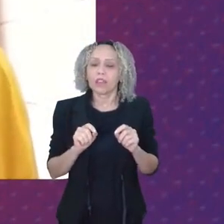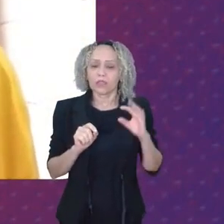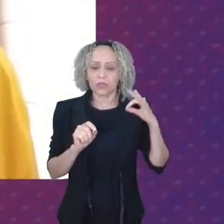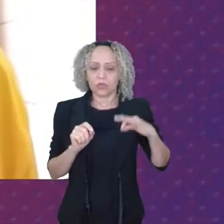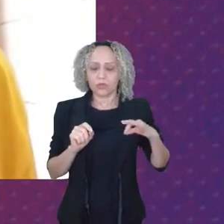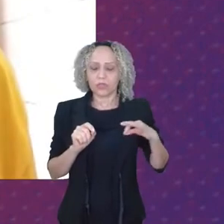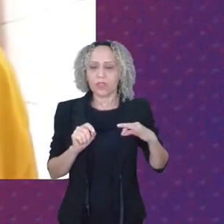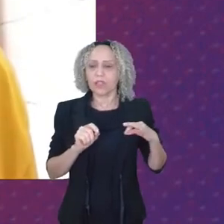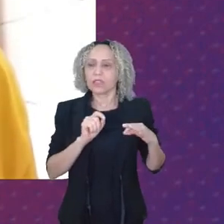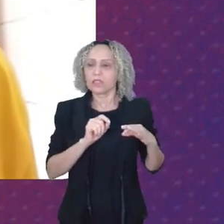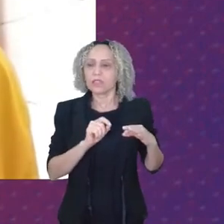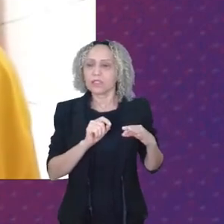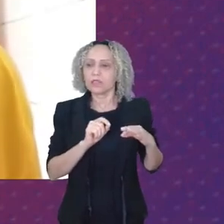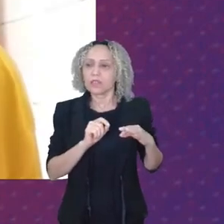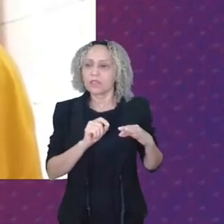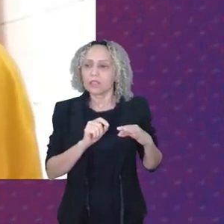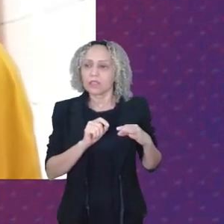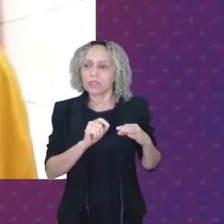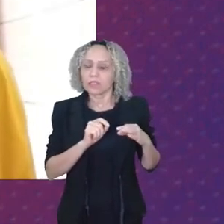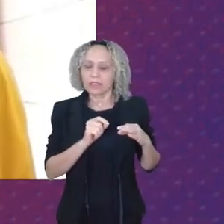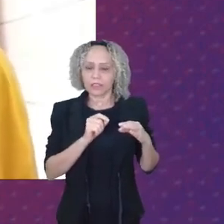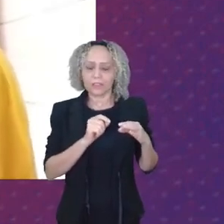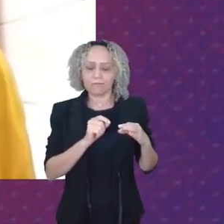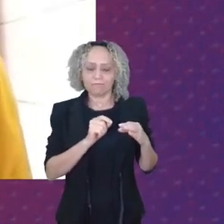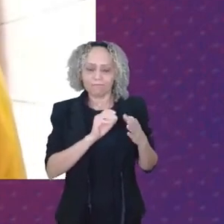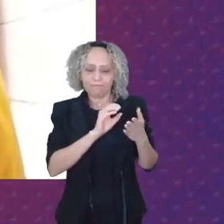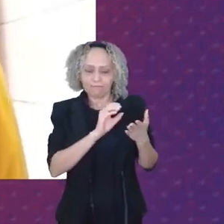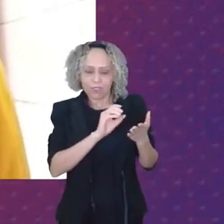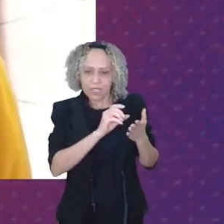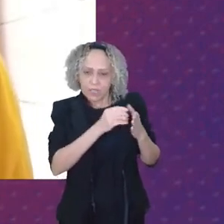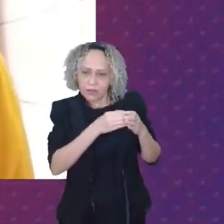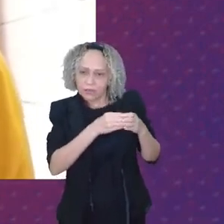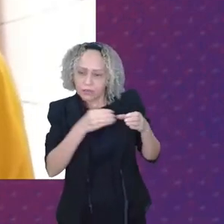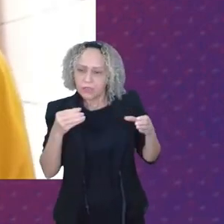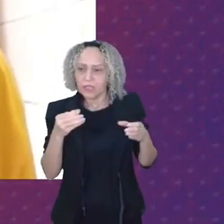E aí houve toda uma movimentação dos sindicatos,